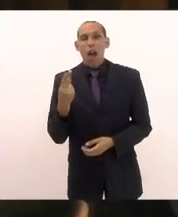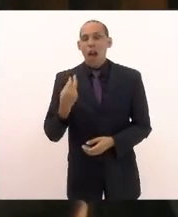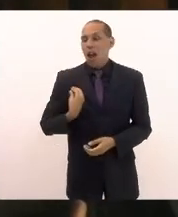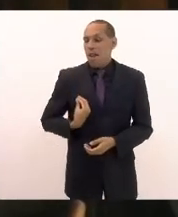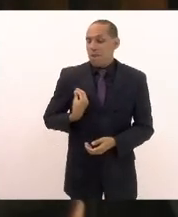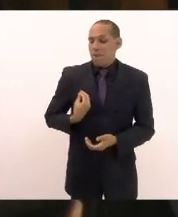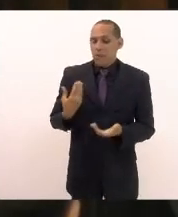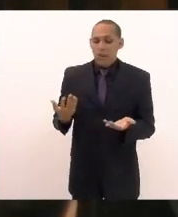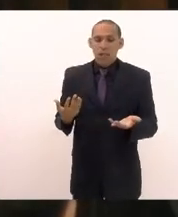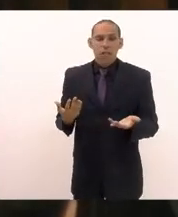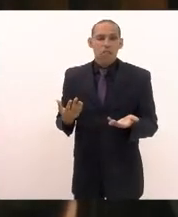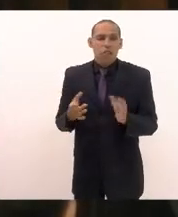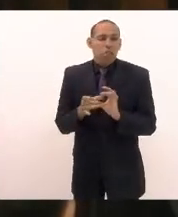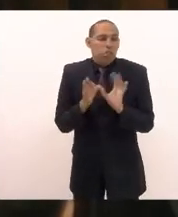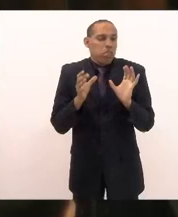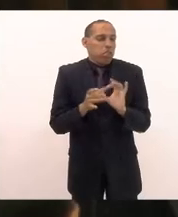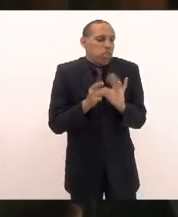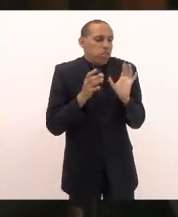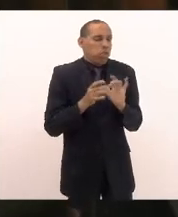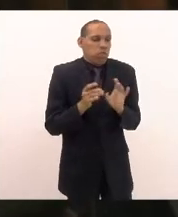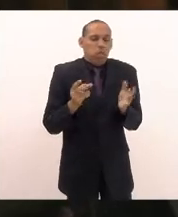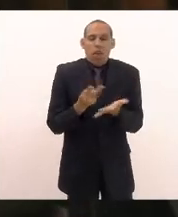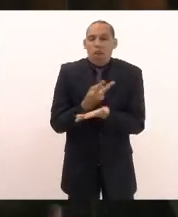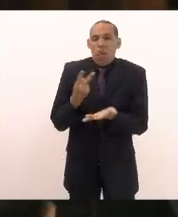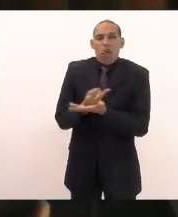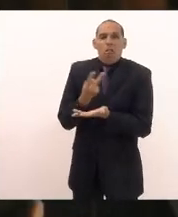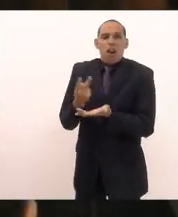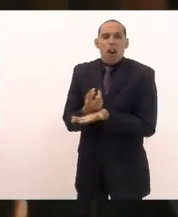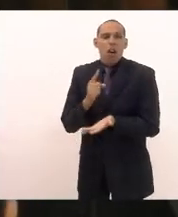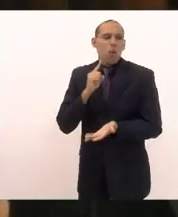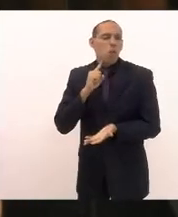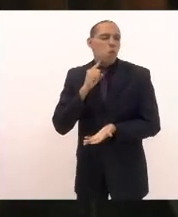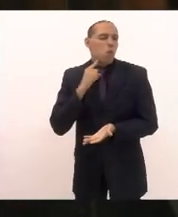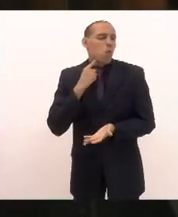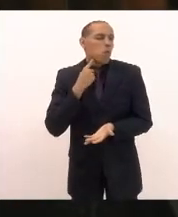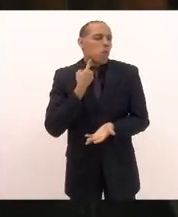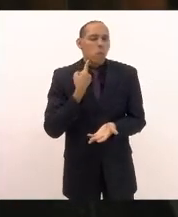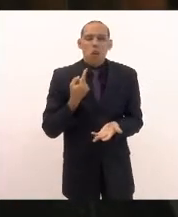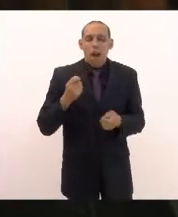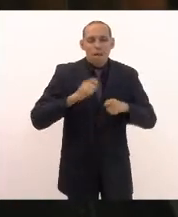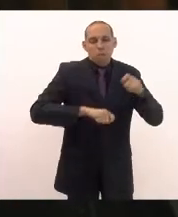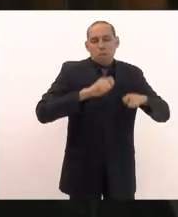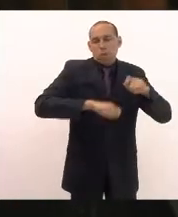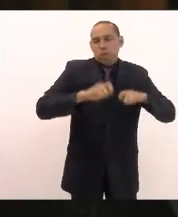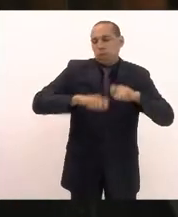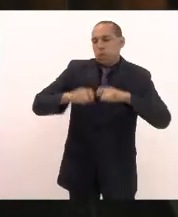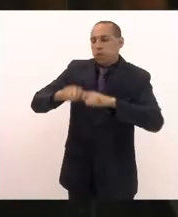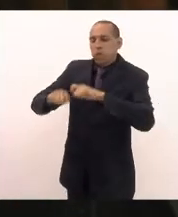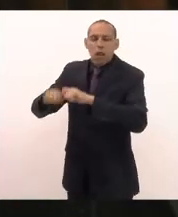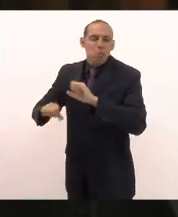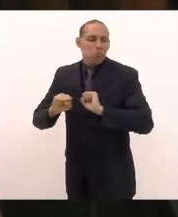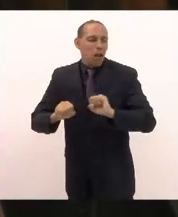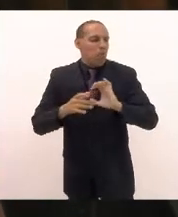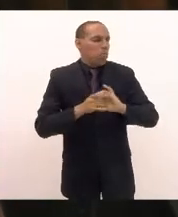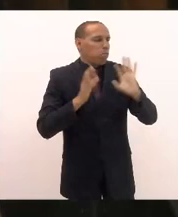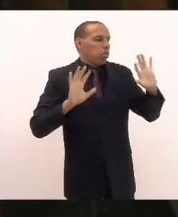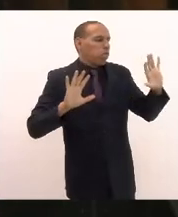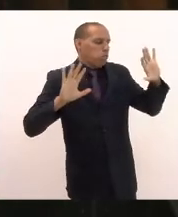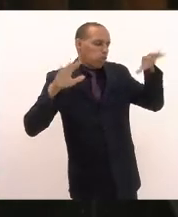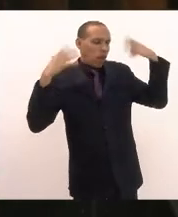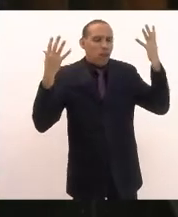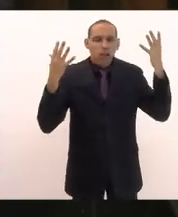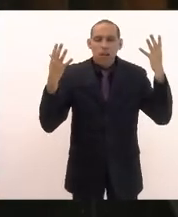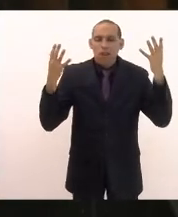vida perniciosa, sexualmente perniciosa. Eles queriam continuar vivendo todas